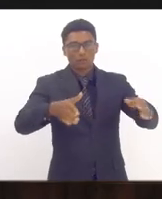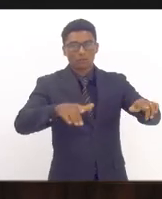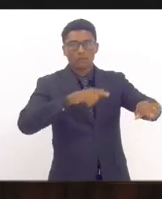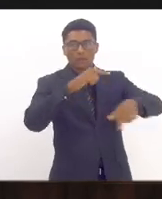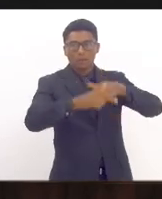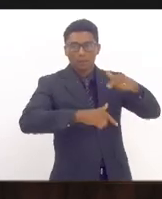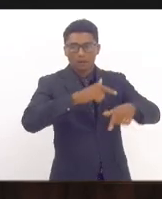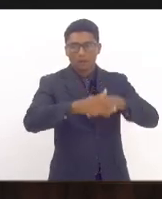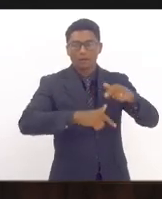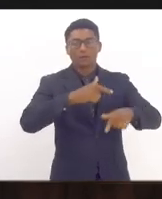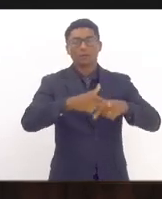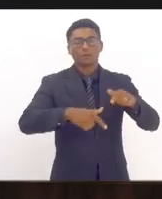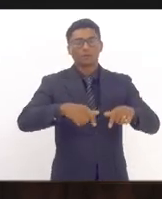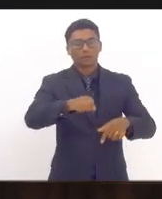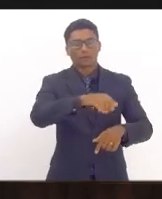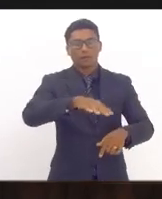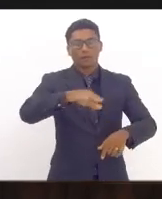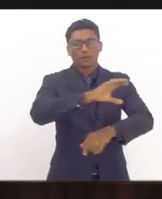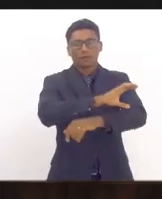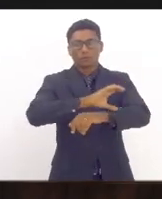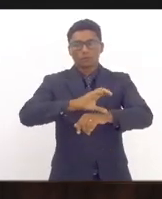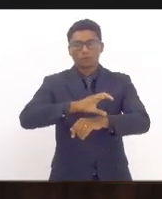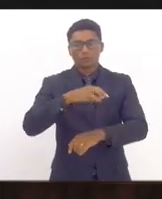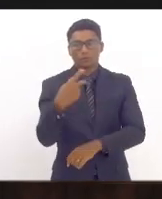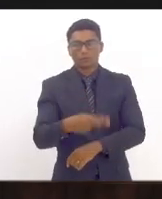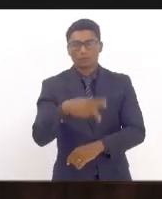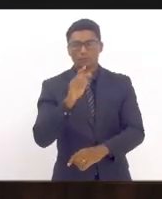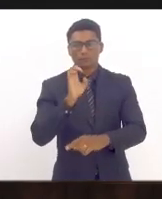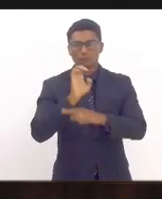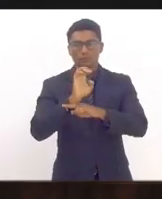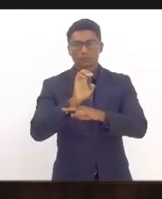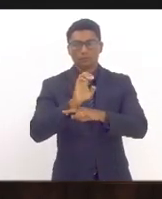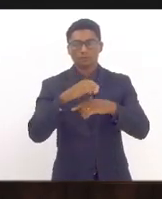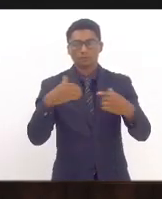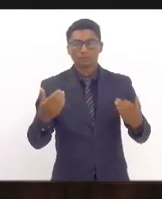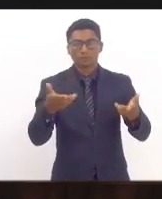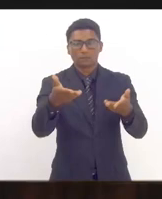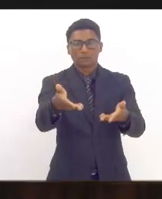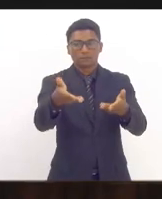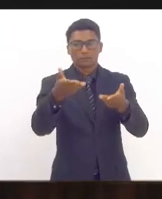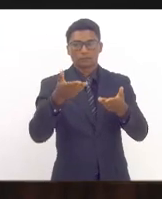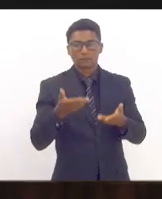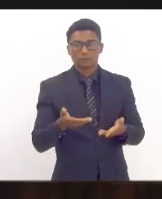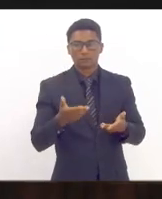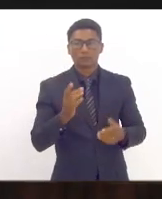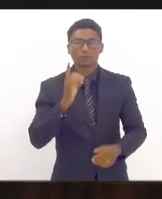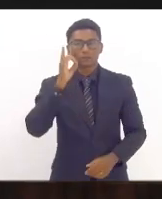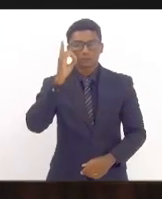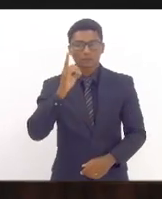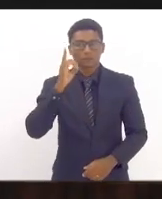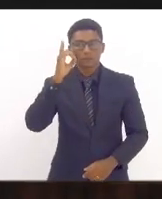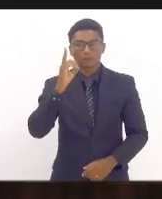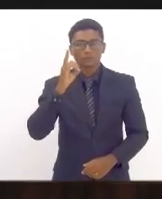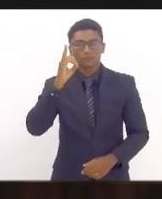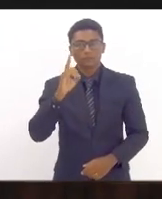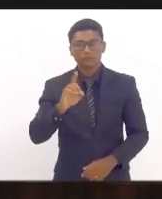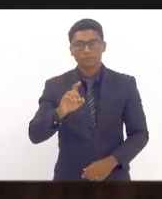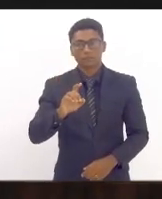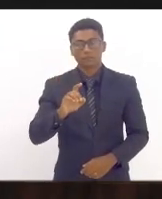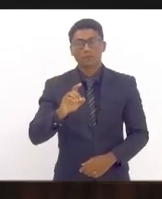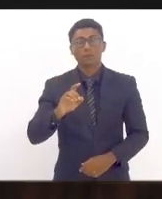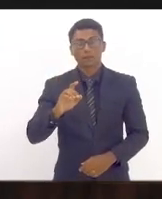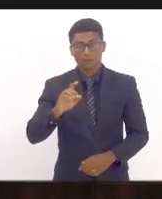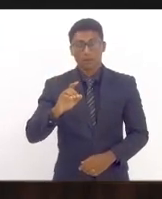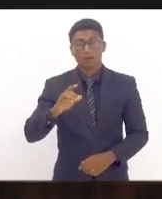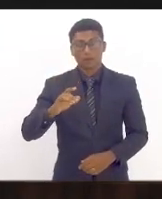Cultura em nosso estado gostaria de convidar o deputado vice